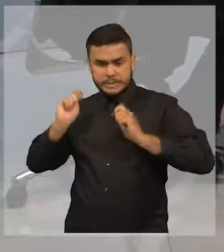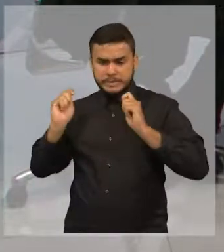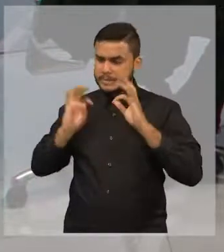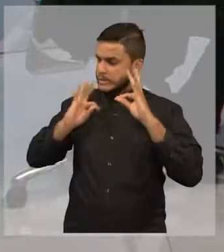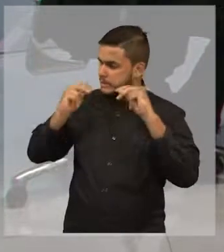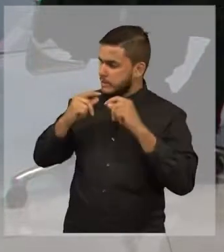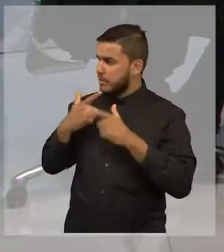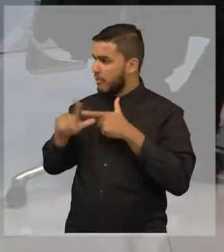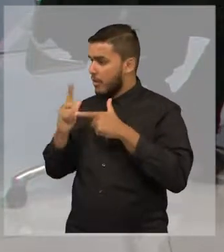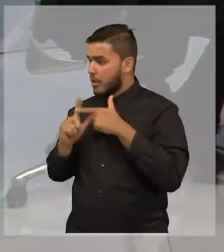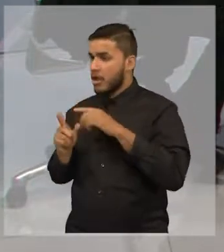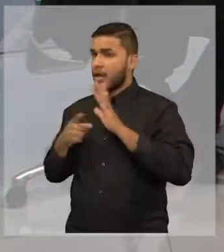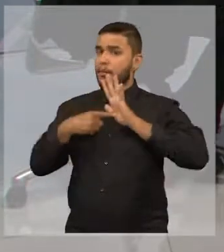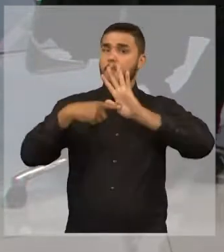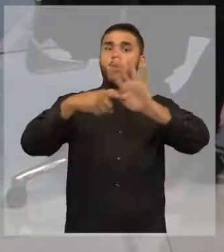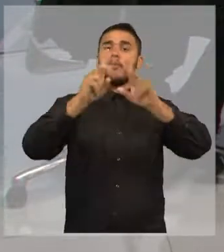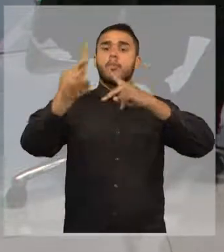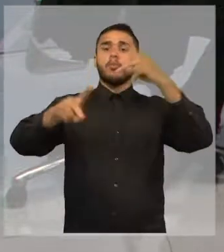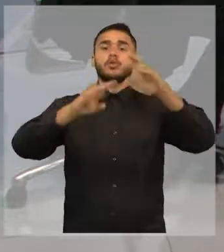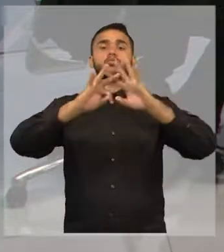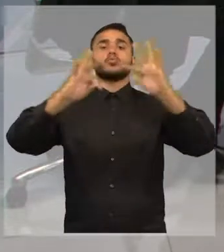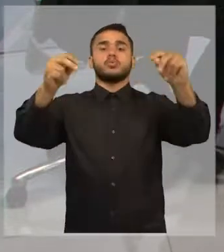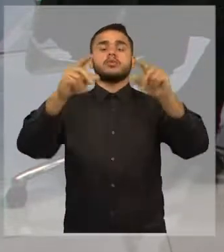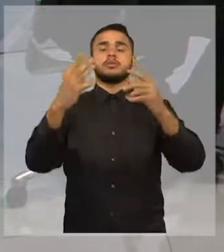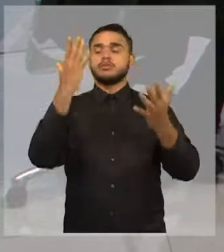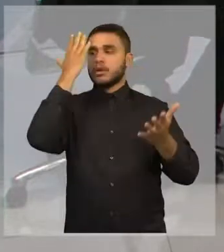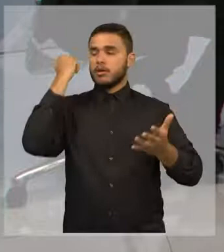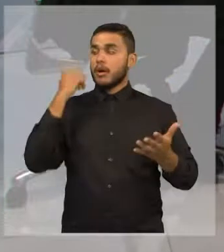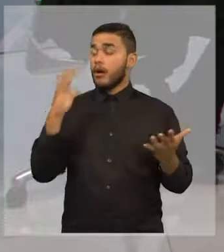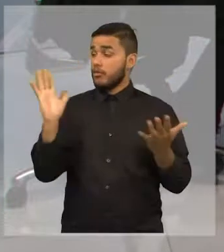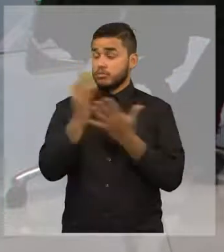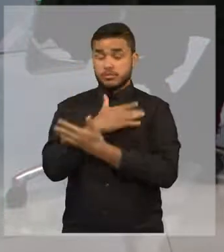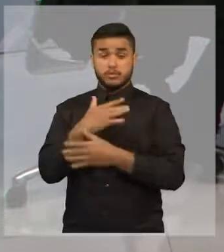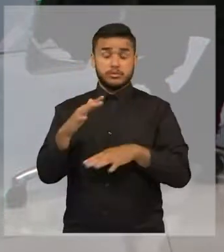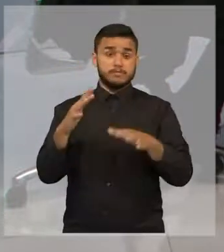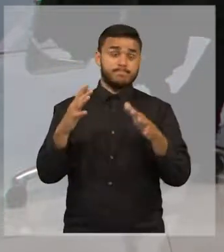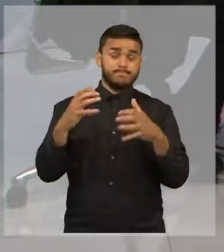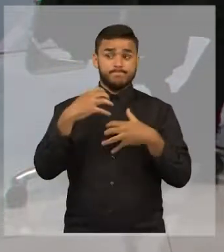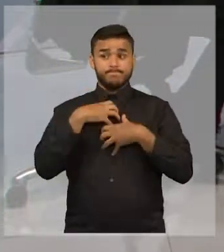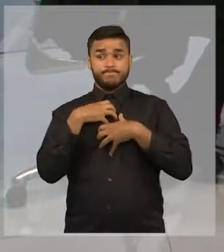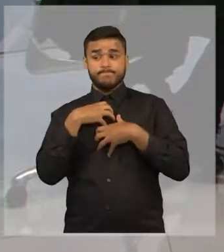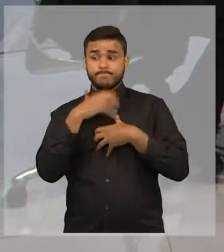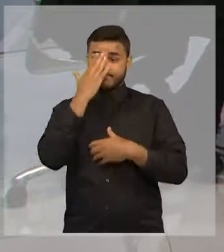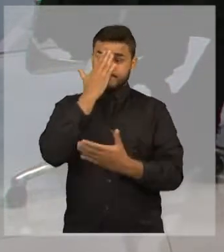preto. Aí você cria logo pegar um exemplo. Então, a verdade nem